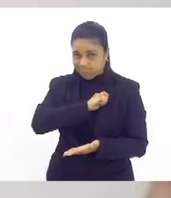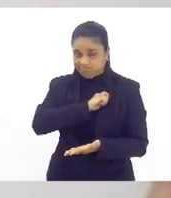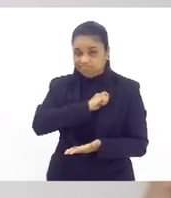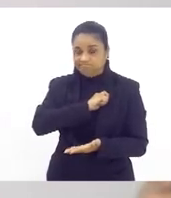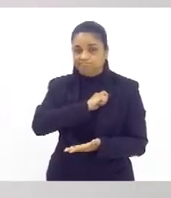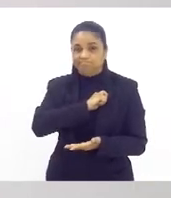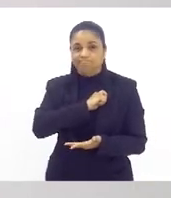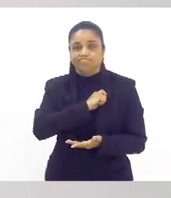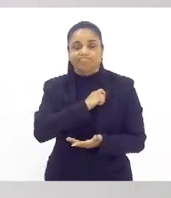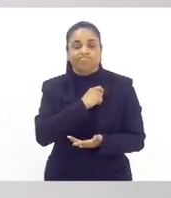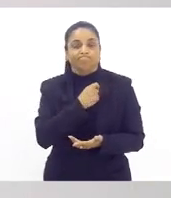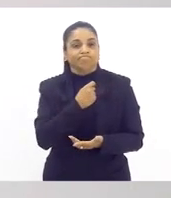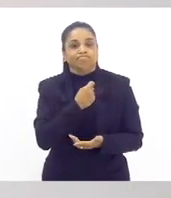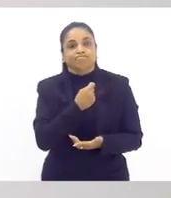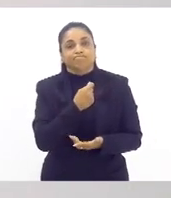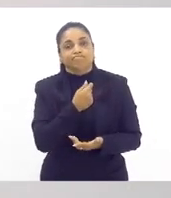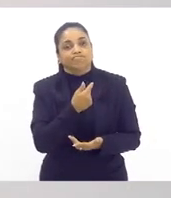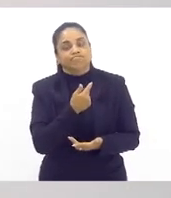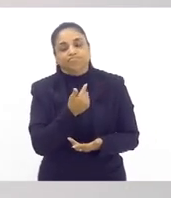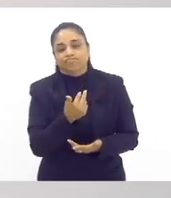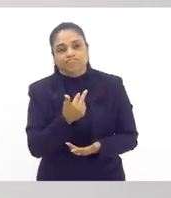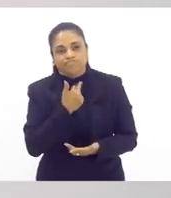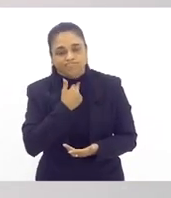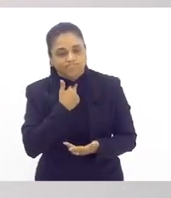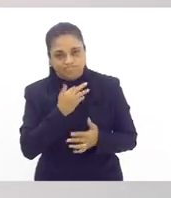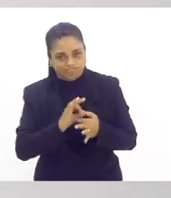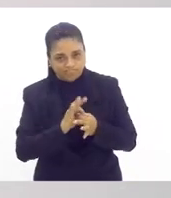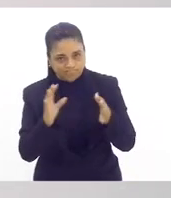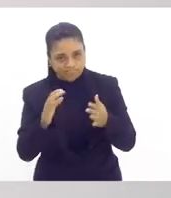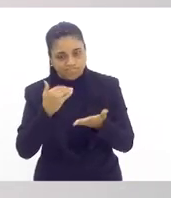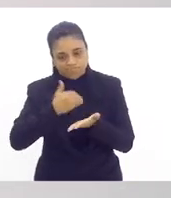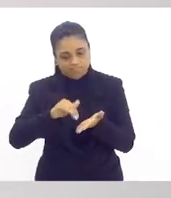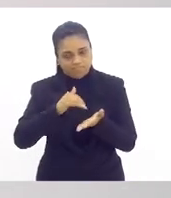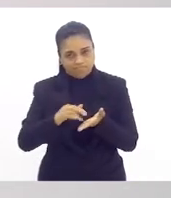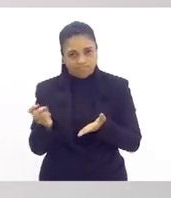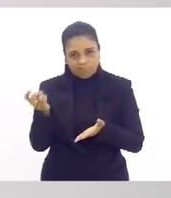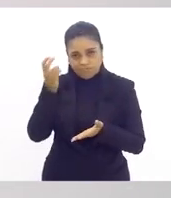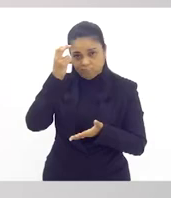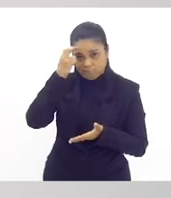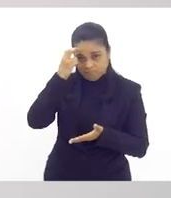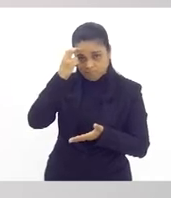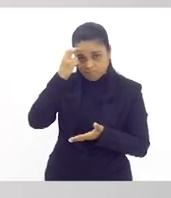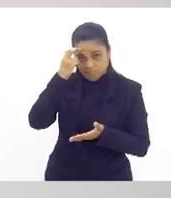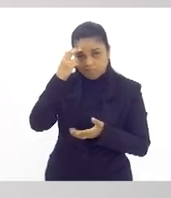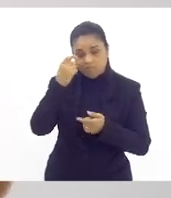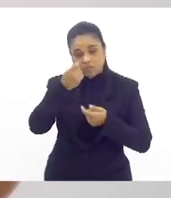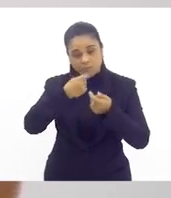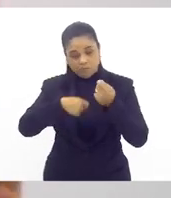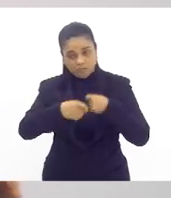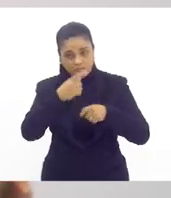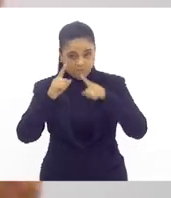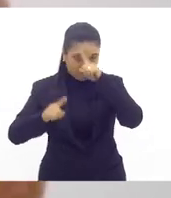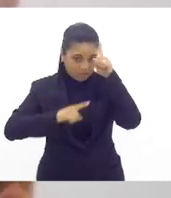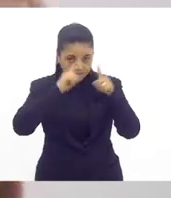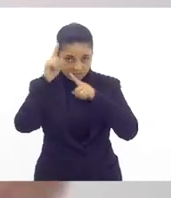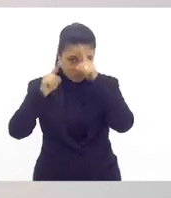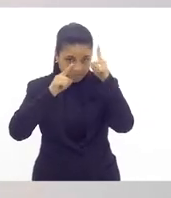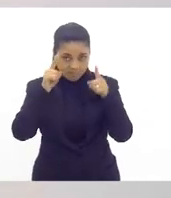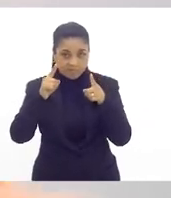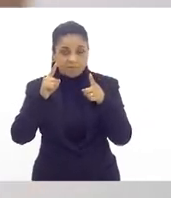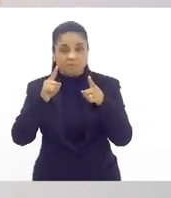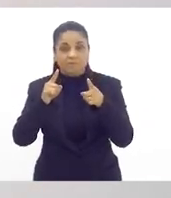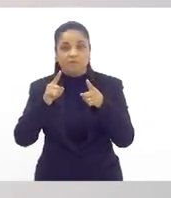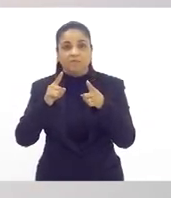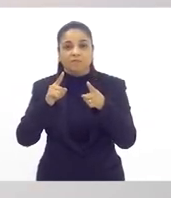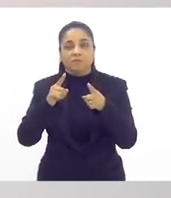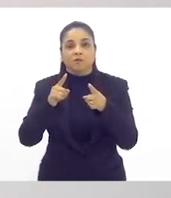não permite que a secretaria de cultura secretaria estadual de cultura e economia criativa possa estabelecer